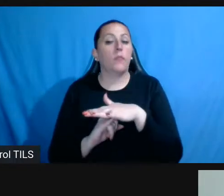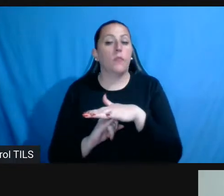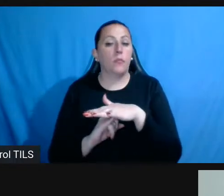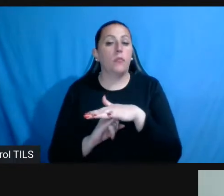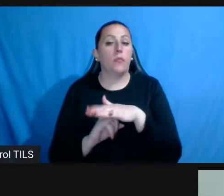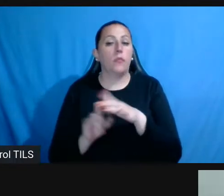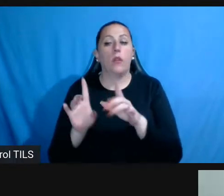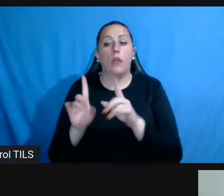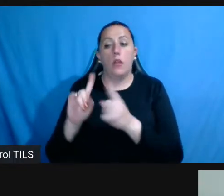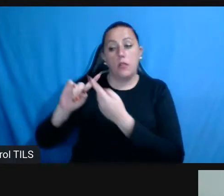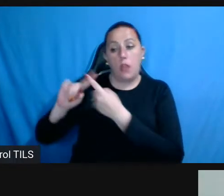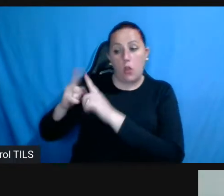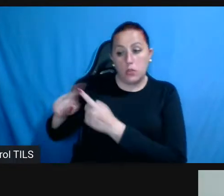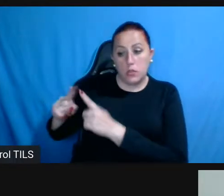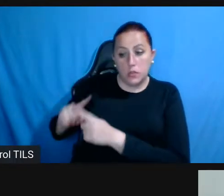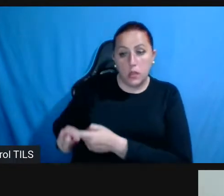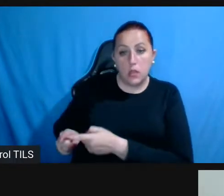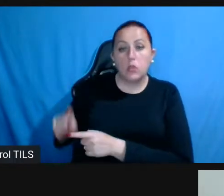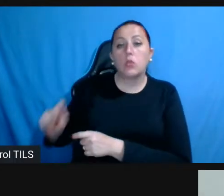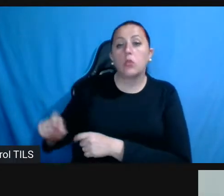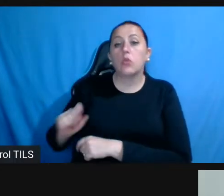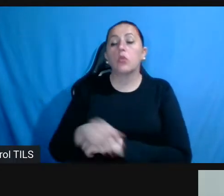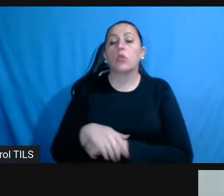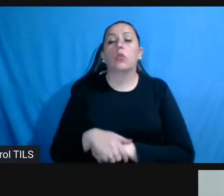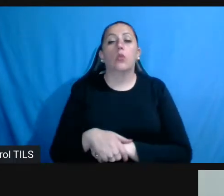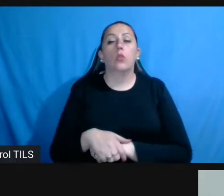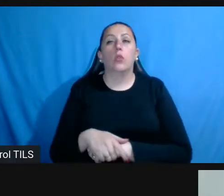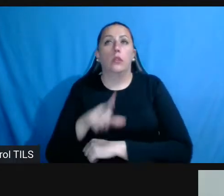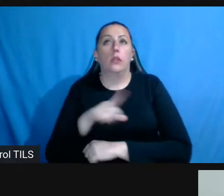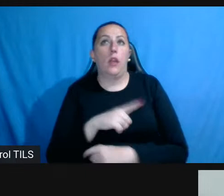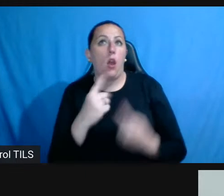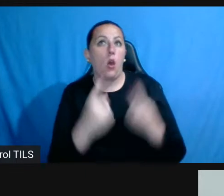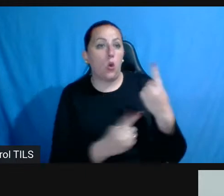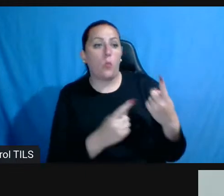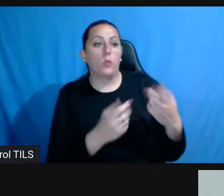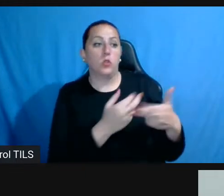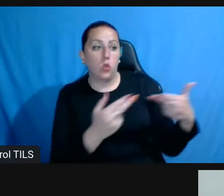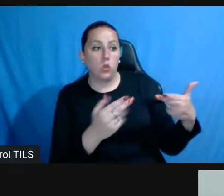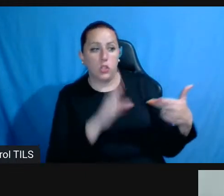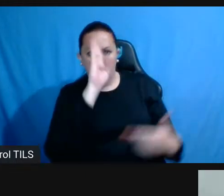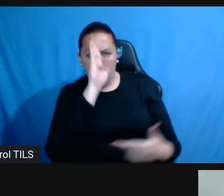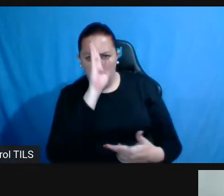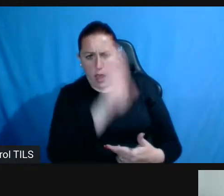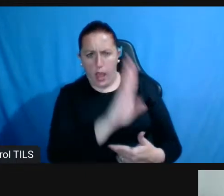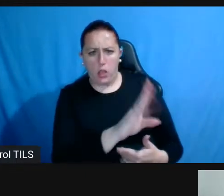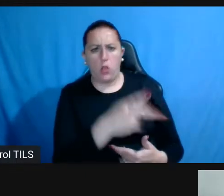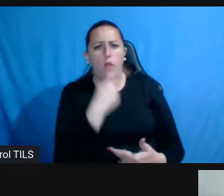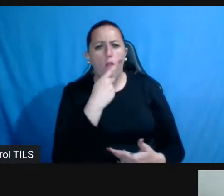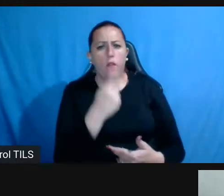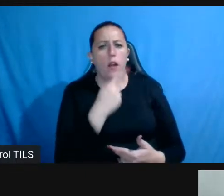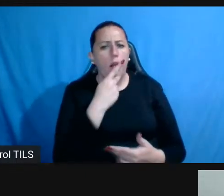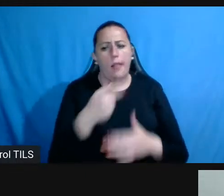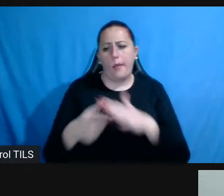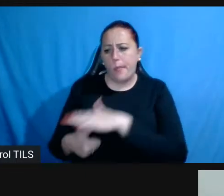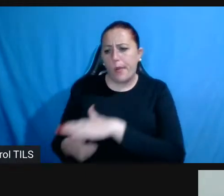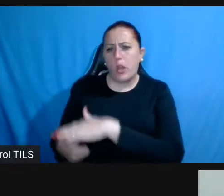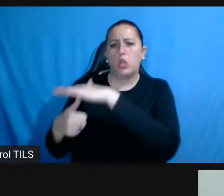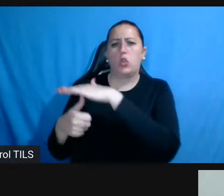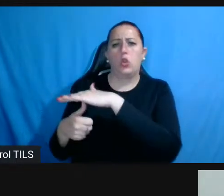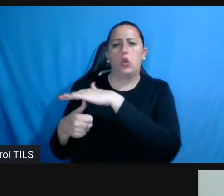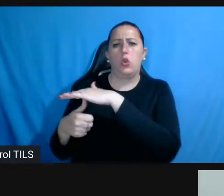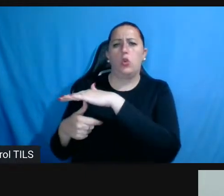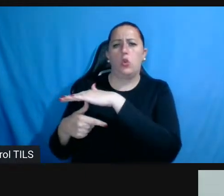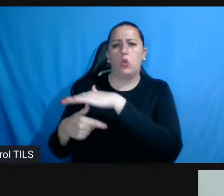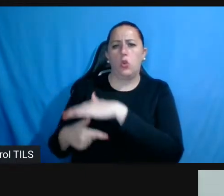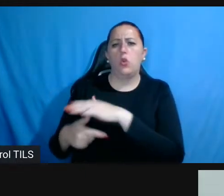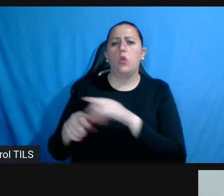está negociando. Então, conforme chegam os casos, ele negocia diretamente. Então, o pró-reitor de ensino, o Júlio,